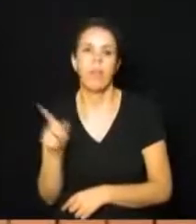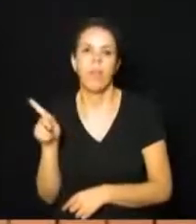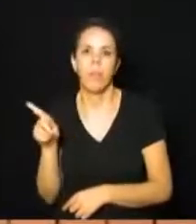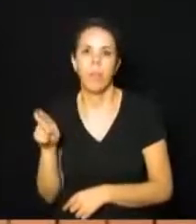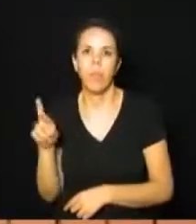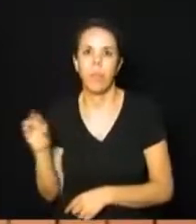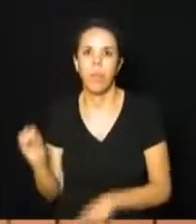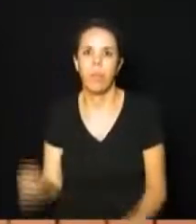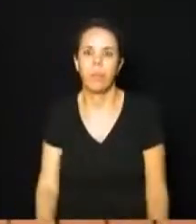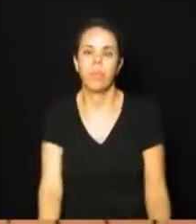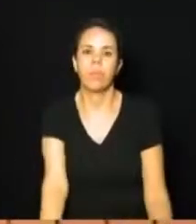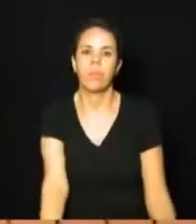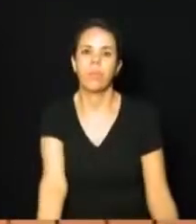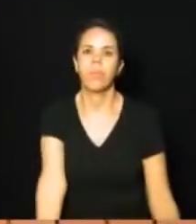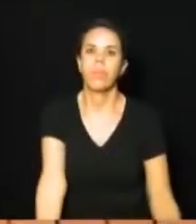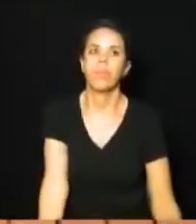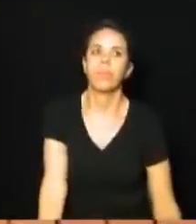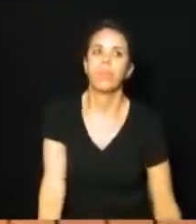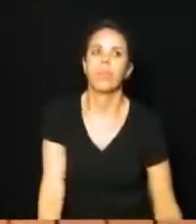Neto.